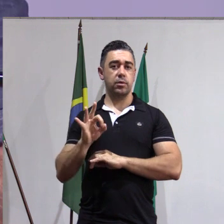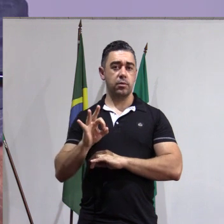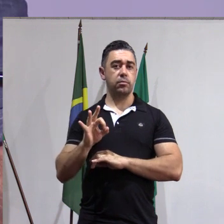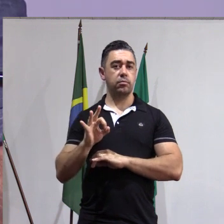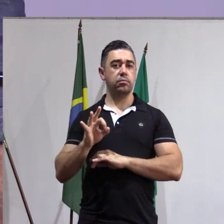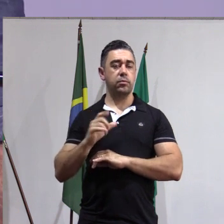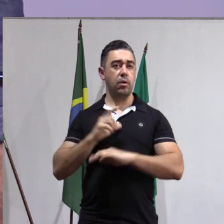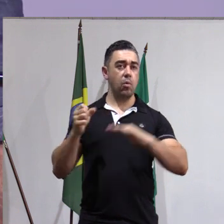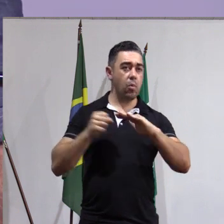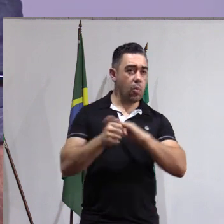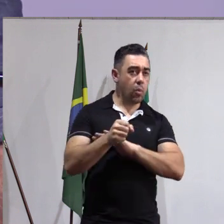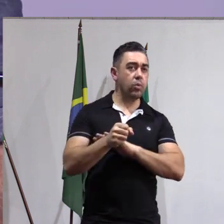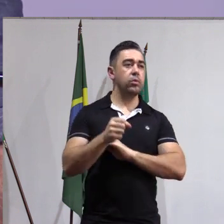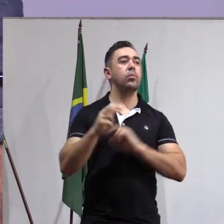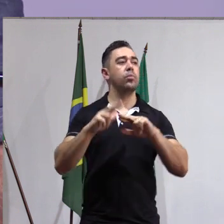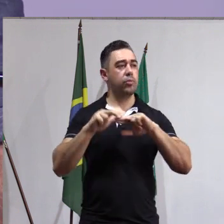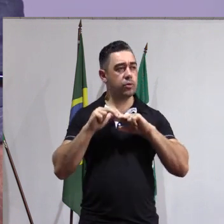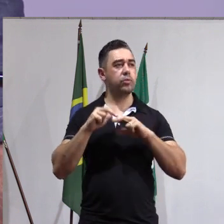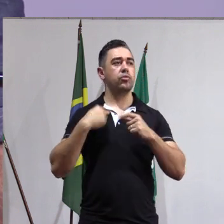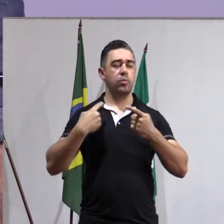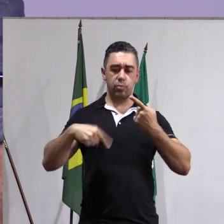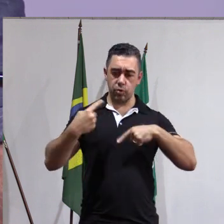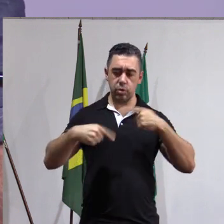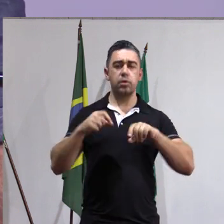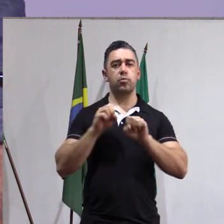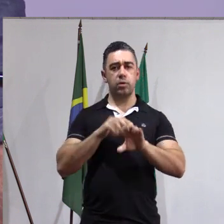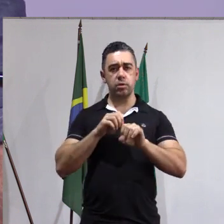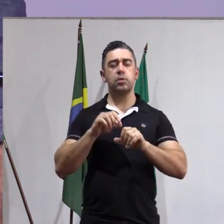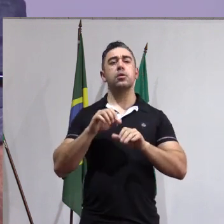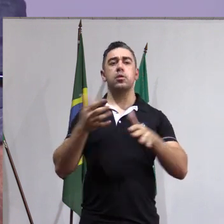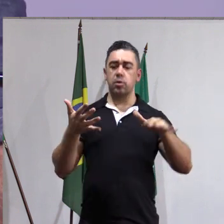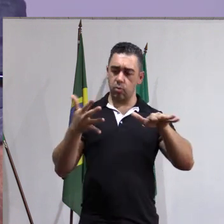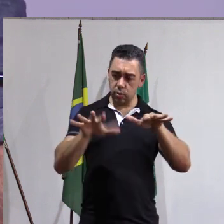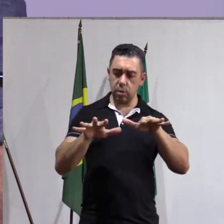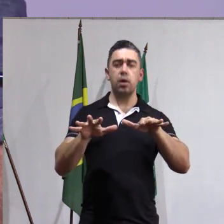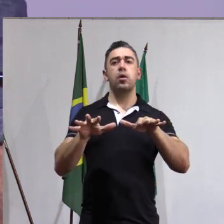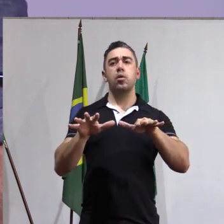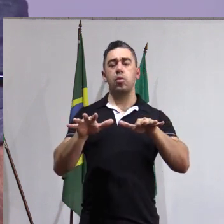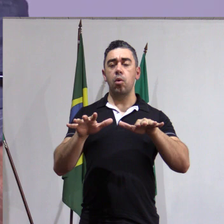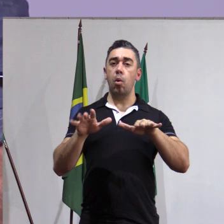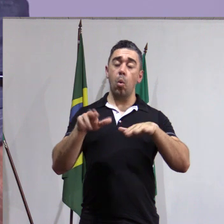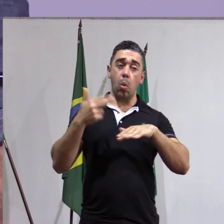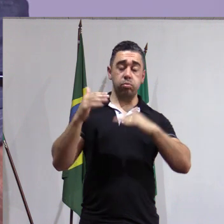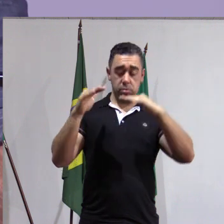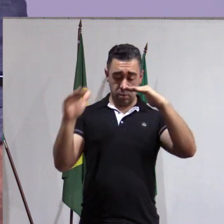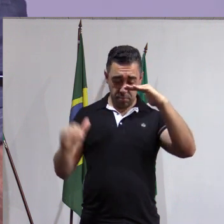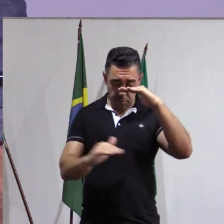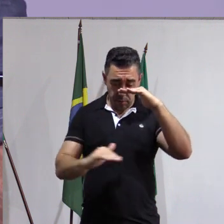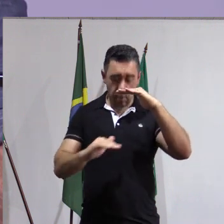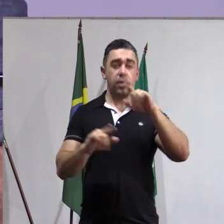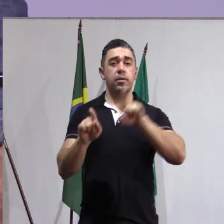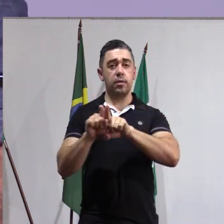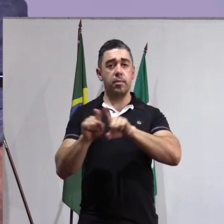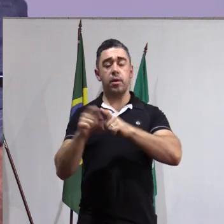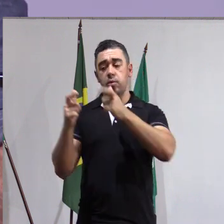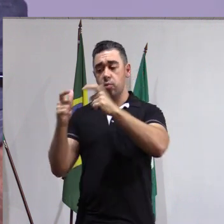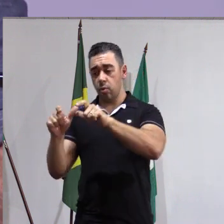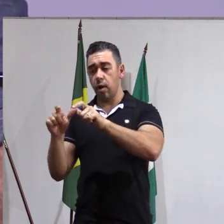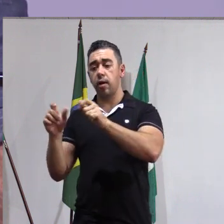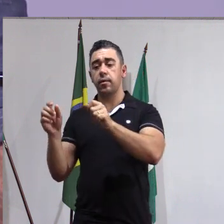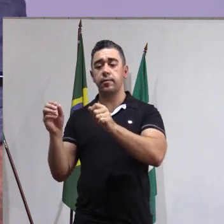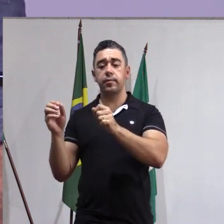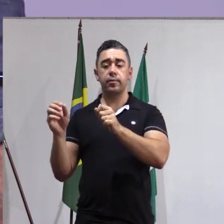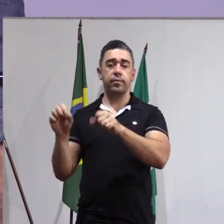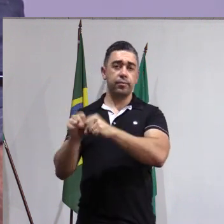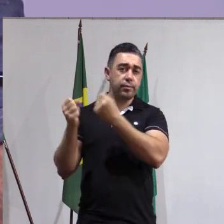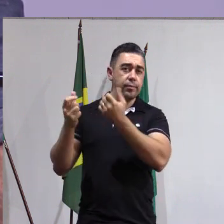Ou seja, nossa política educacional se preocupa com a inclusão de camadas sociais mais vulneráveis, assim como de regiões vulneráveis.